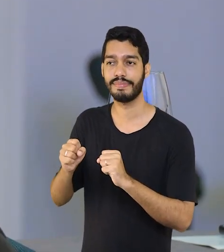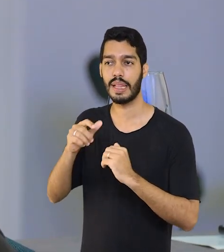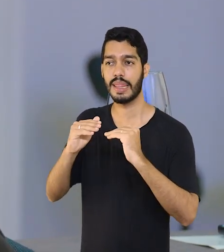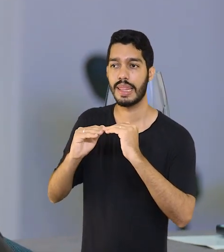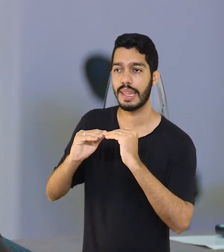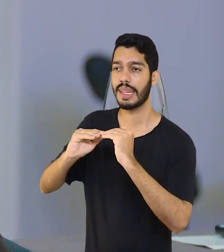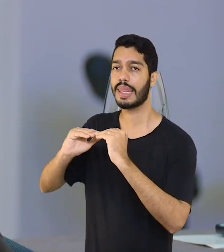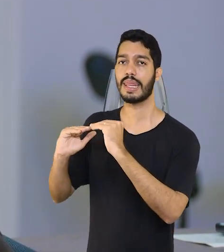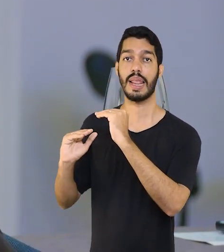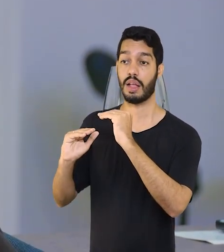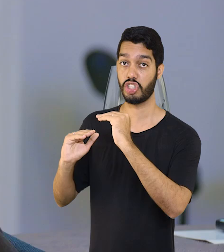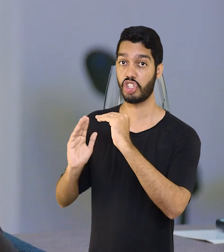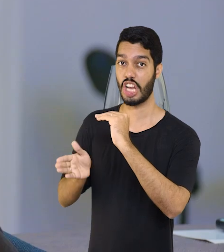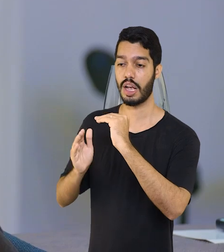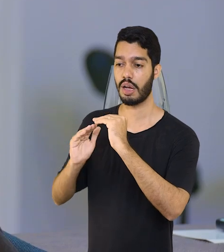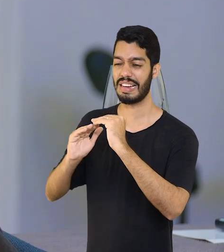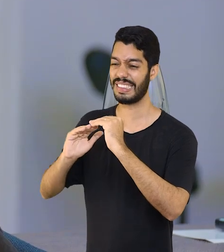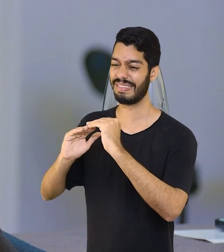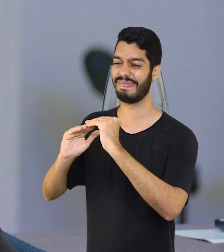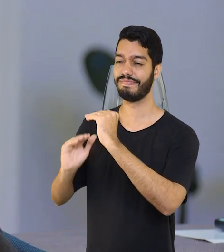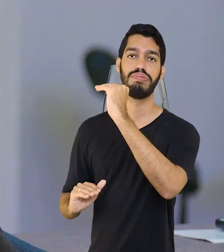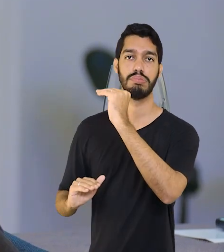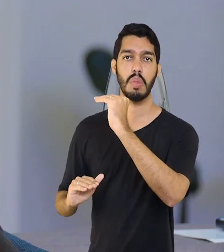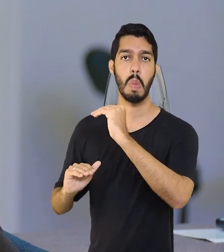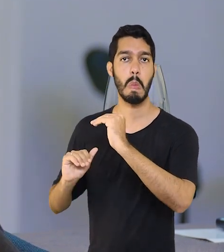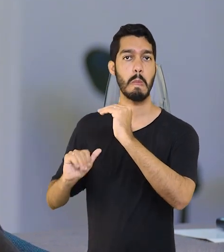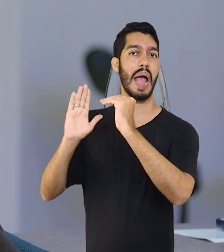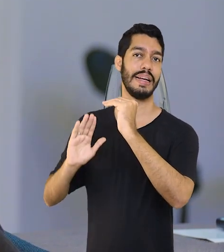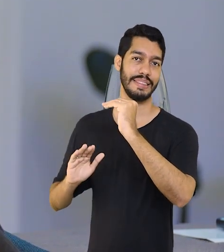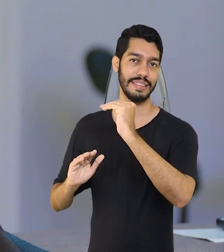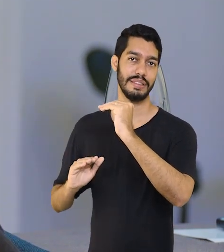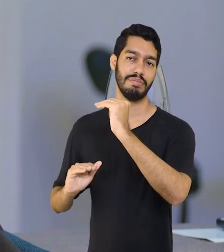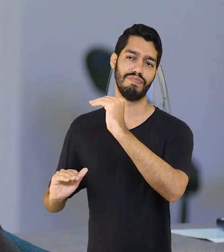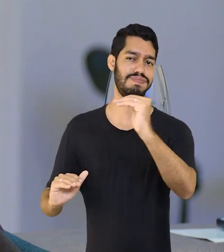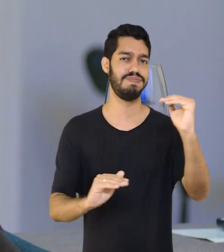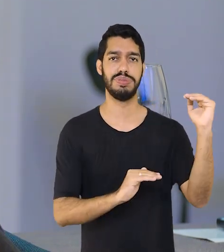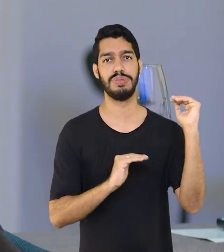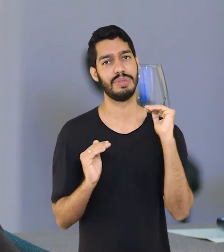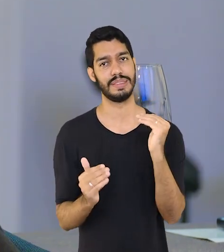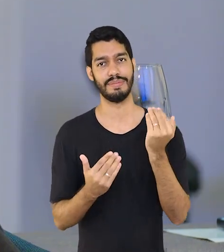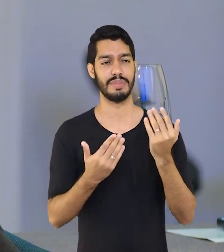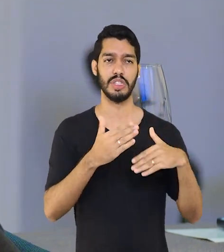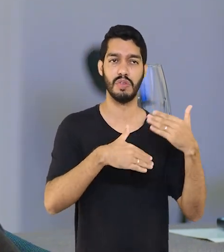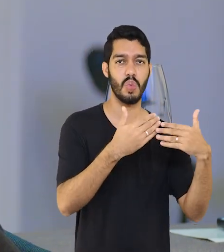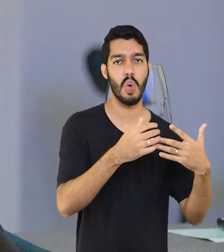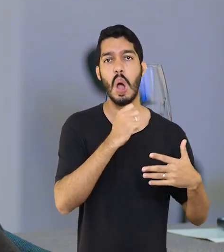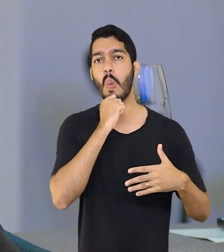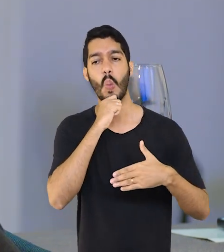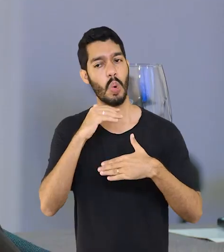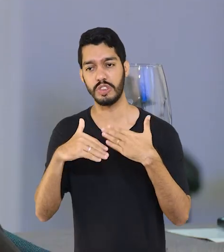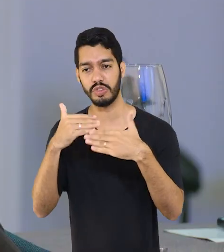de desigualdade maior. Né? Você vai aumentar esse gap entre desenvolvidos e